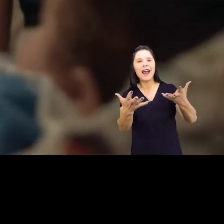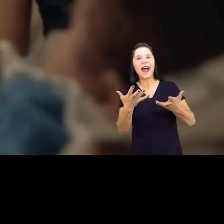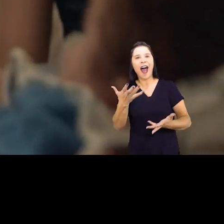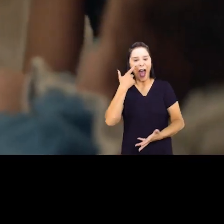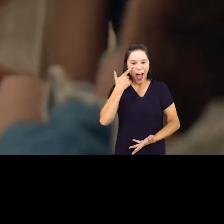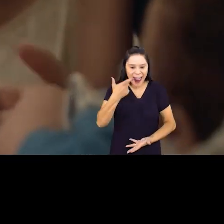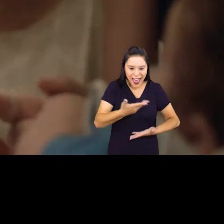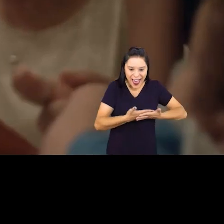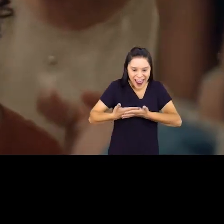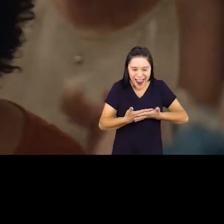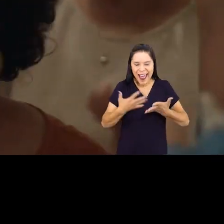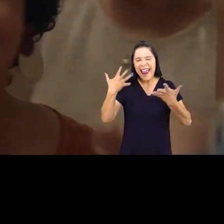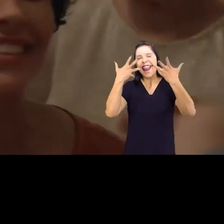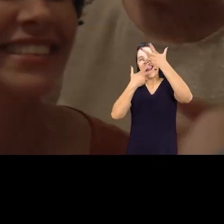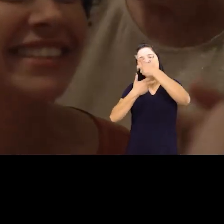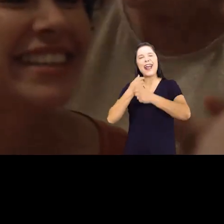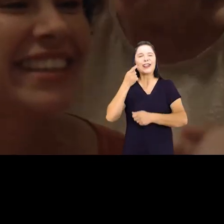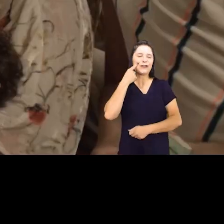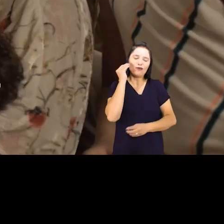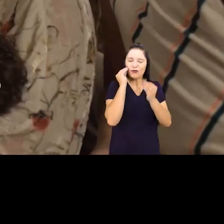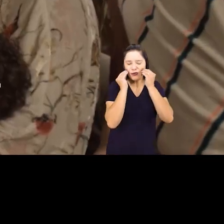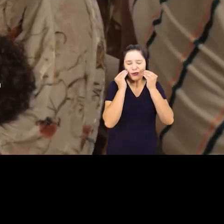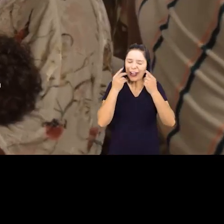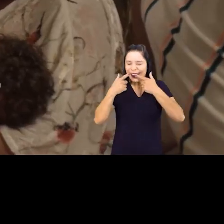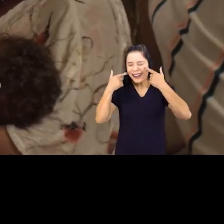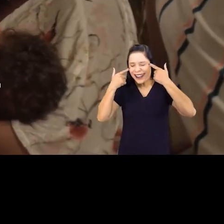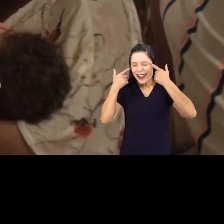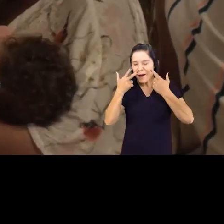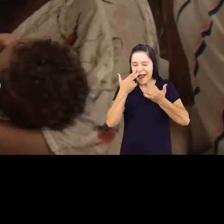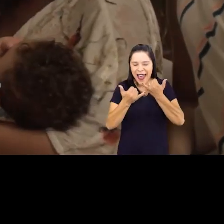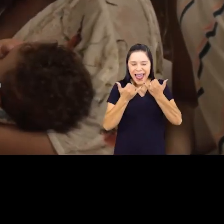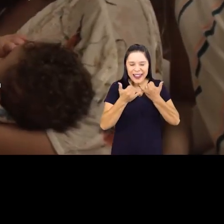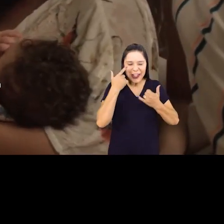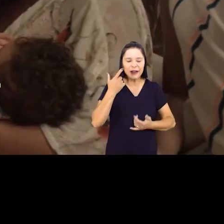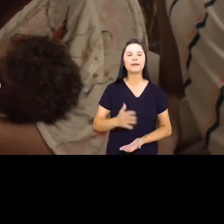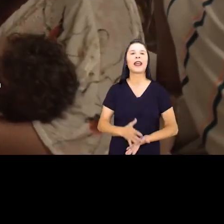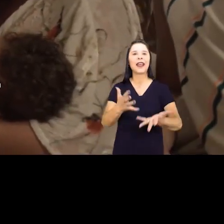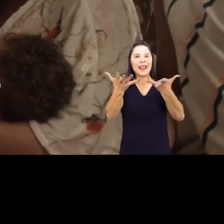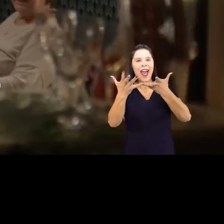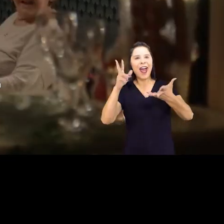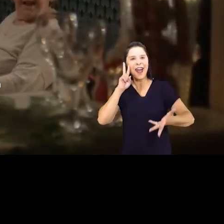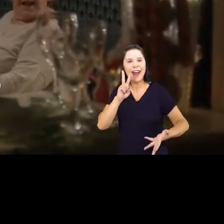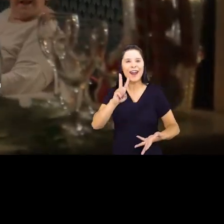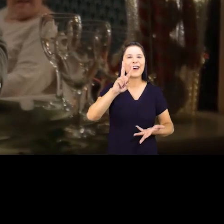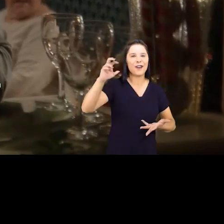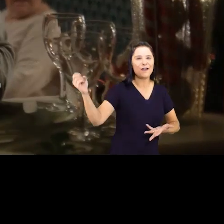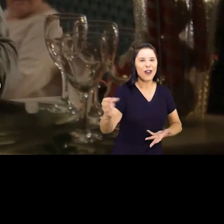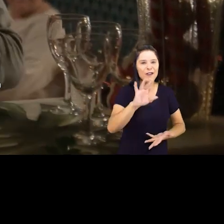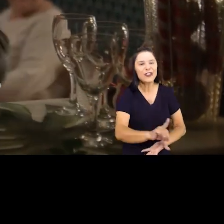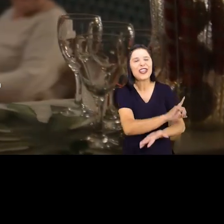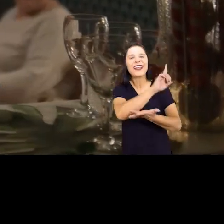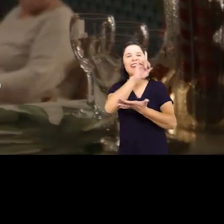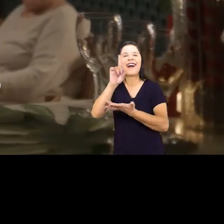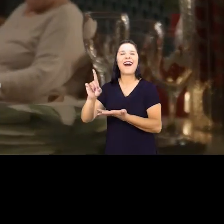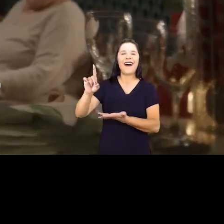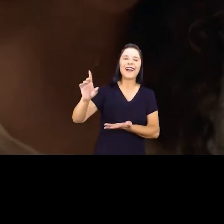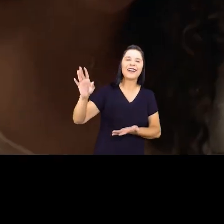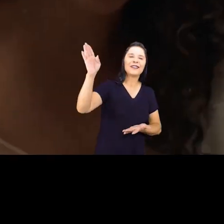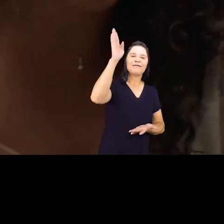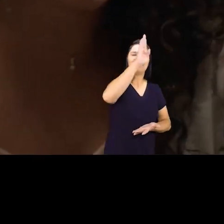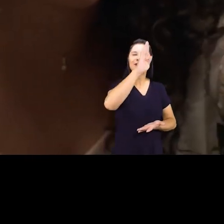Olha, mulher, né? É a coisa mais linda. Olha, meus olhos, não tem, mano. Quero ver um novo